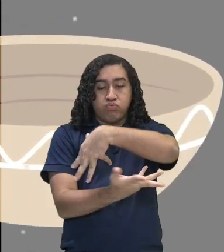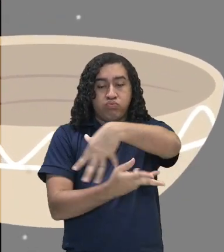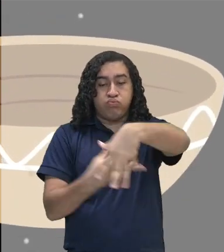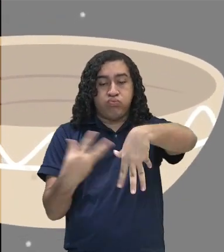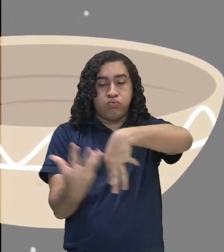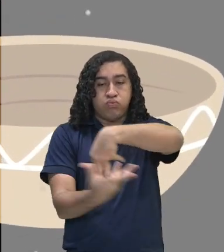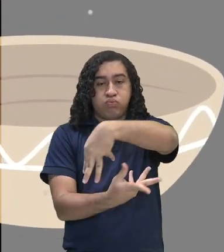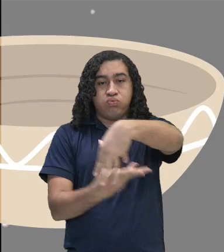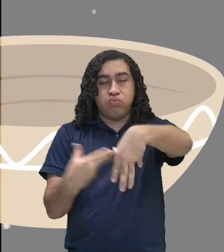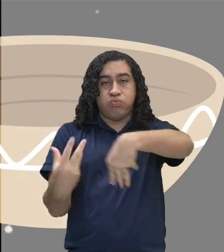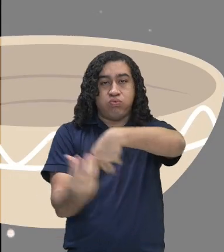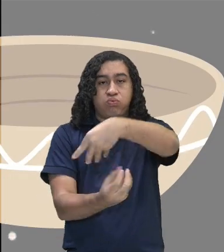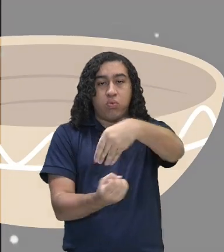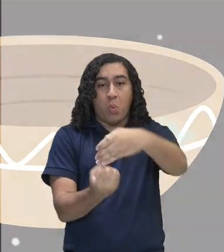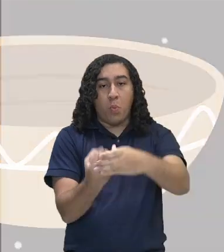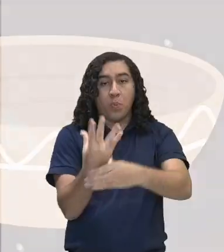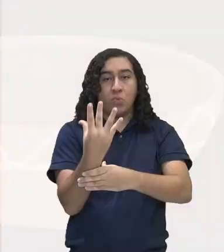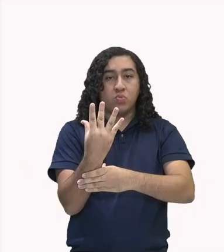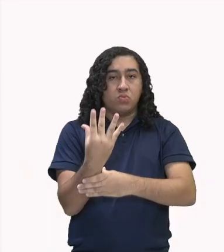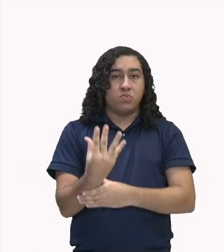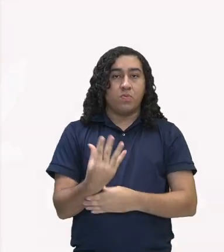mandioca.